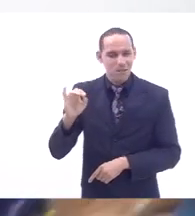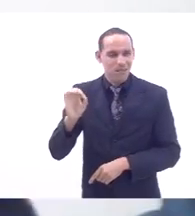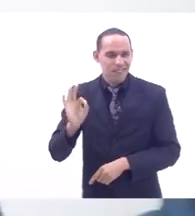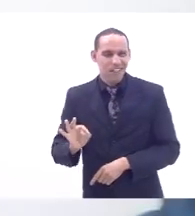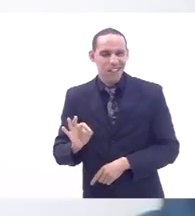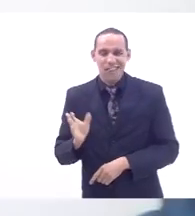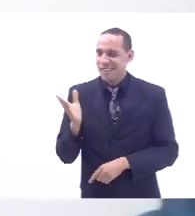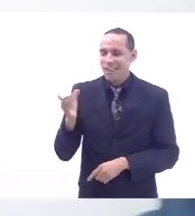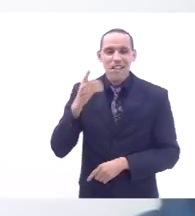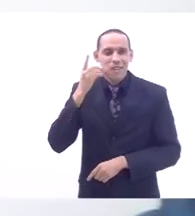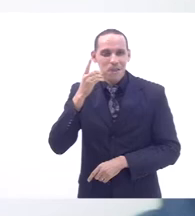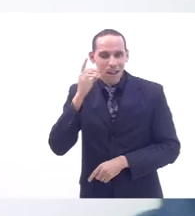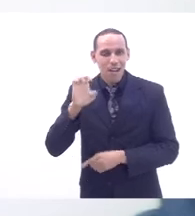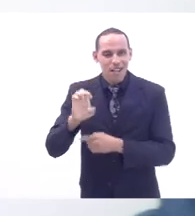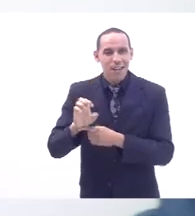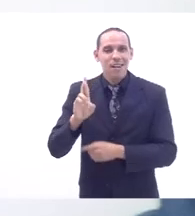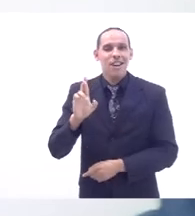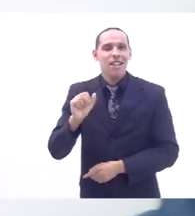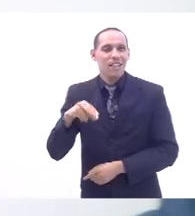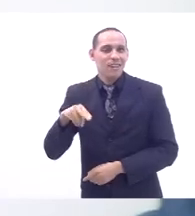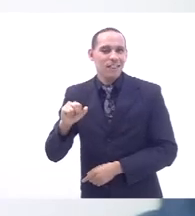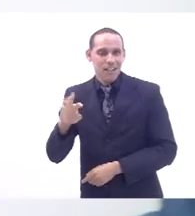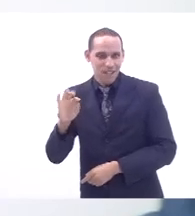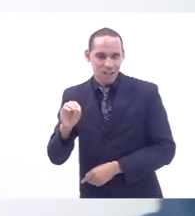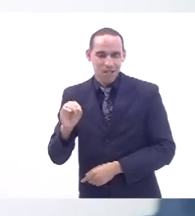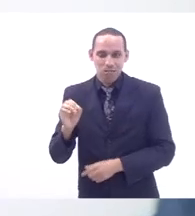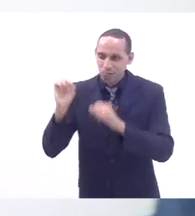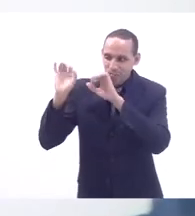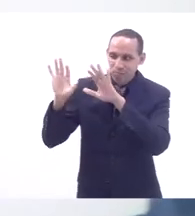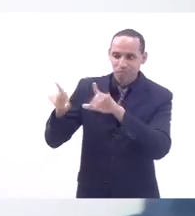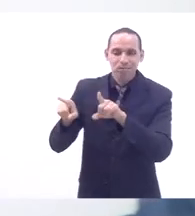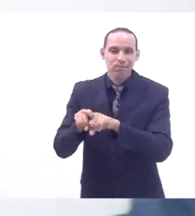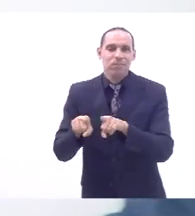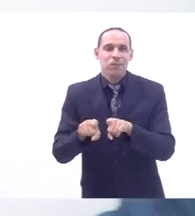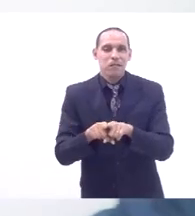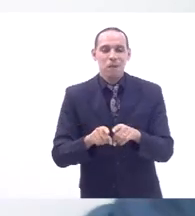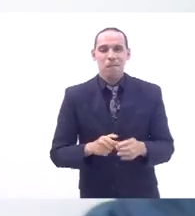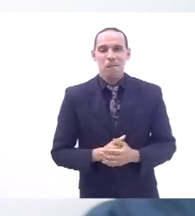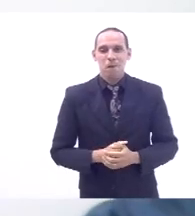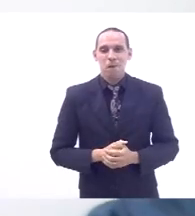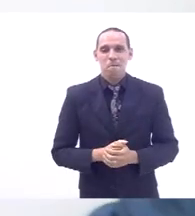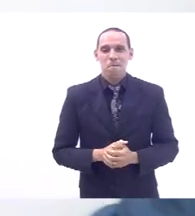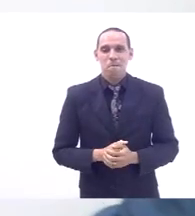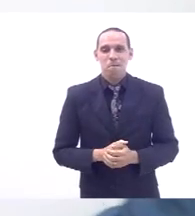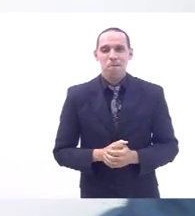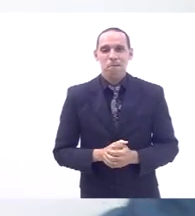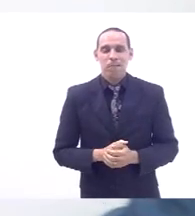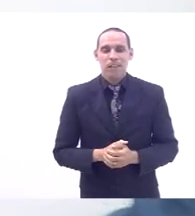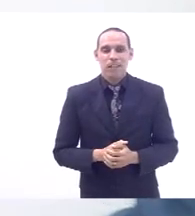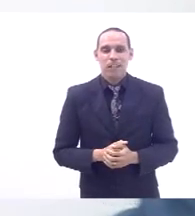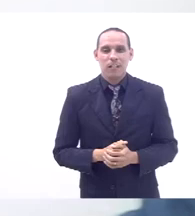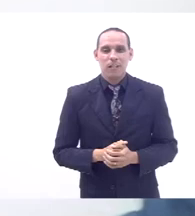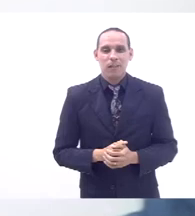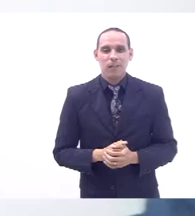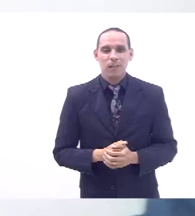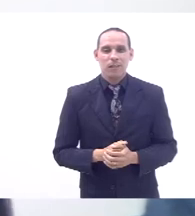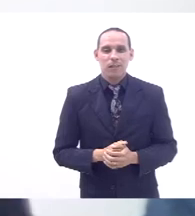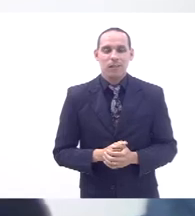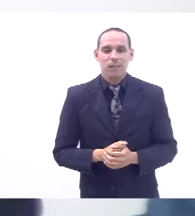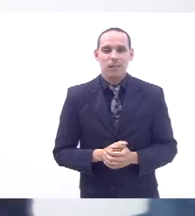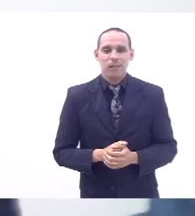Para o deputado estadual Enato, tomar a benção para o senhor. Muito obrigado, moça, a menina, a tia, a minha, a